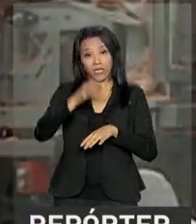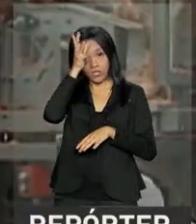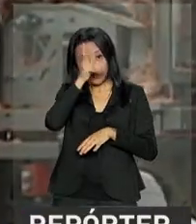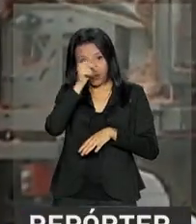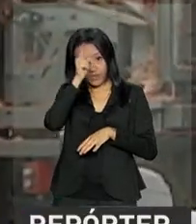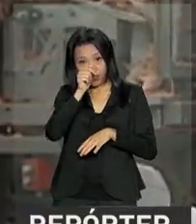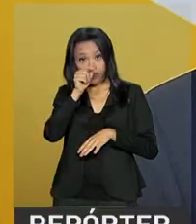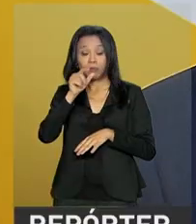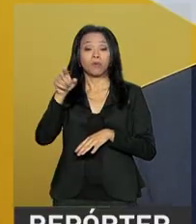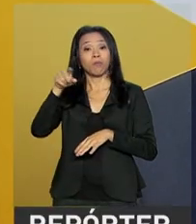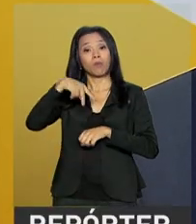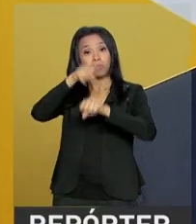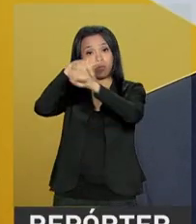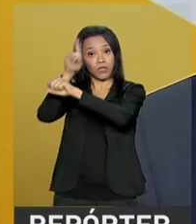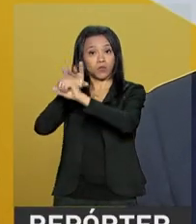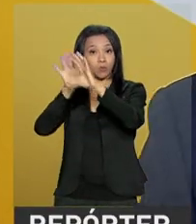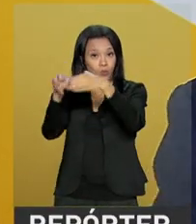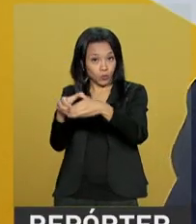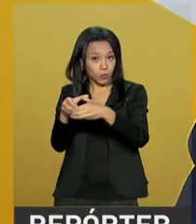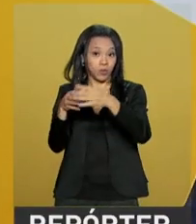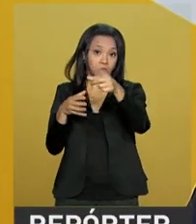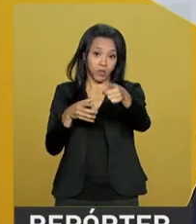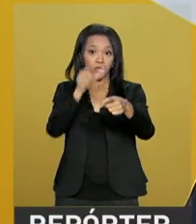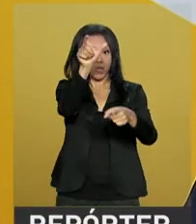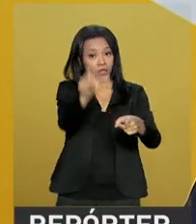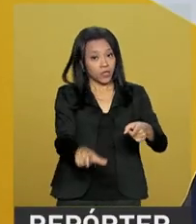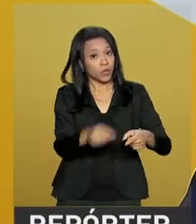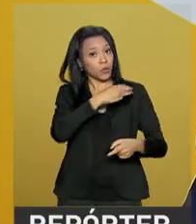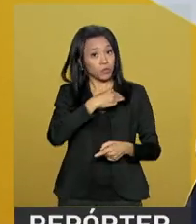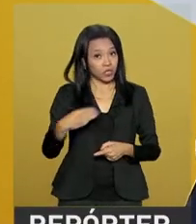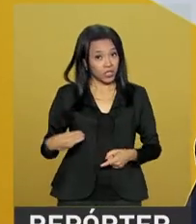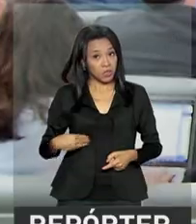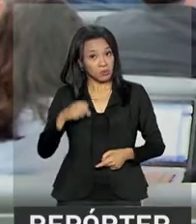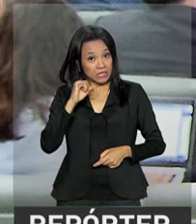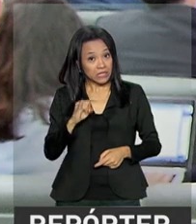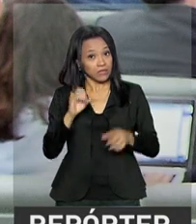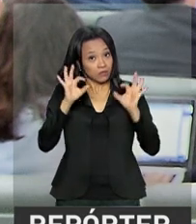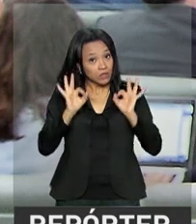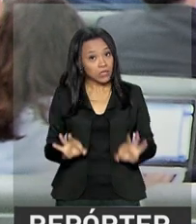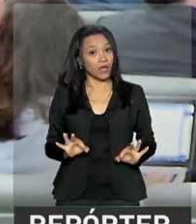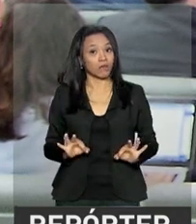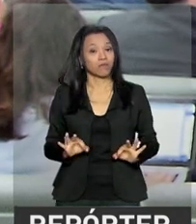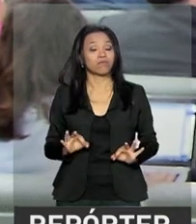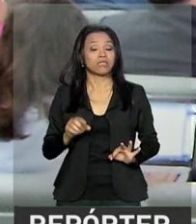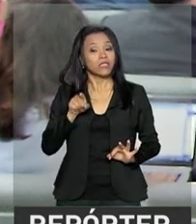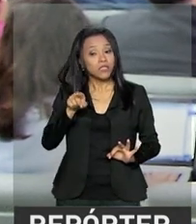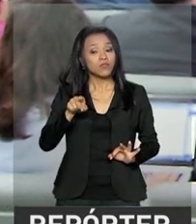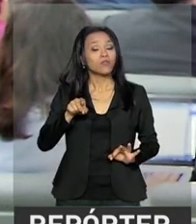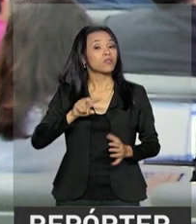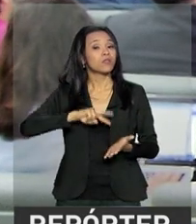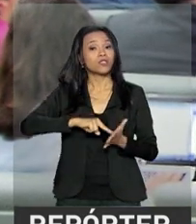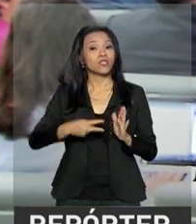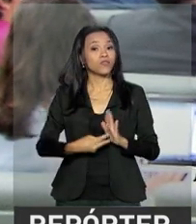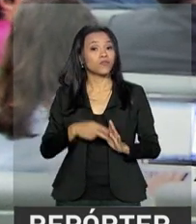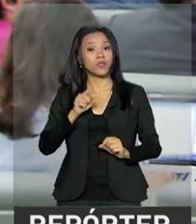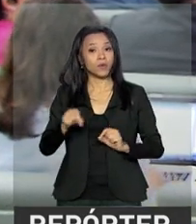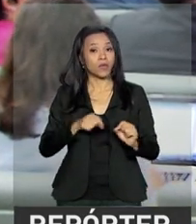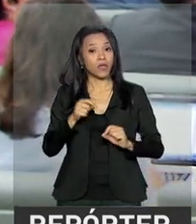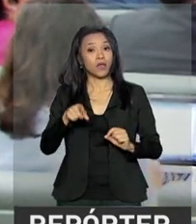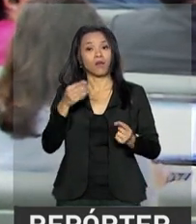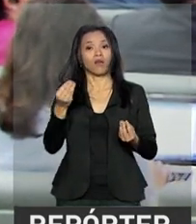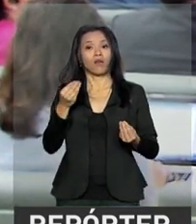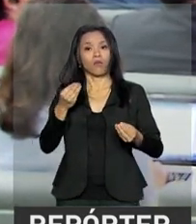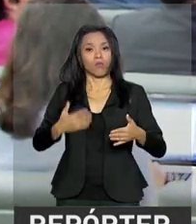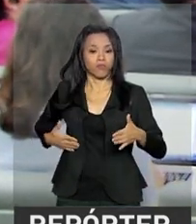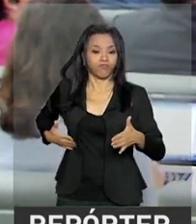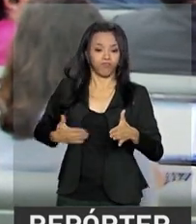países do grupo para o ministro da agricultura se confirmada a medida se caracterizaria como embargo comercial